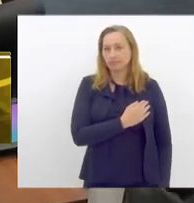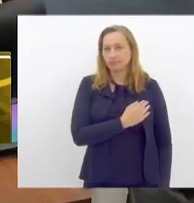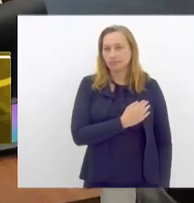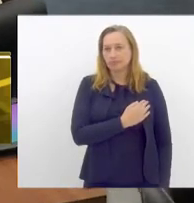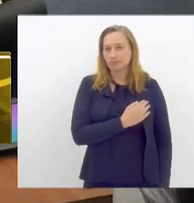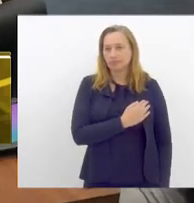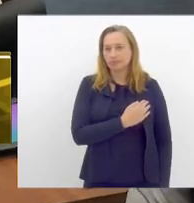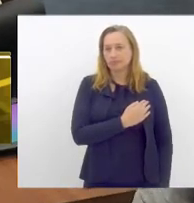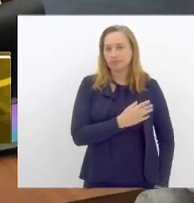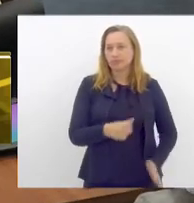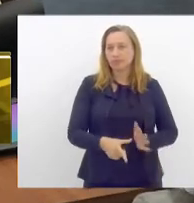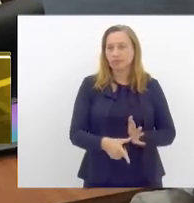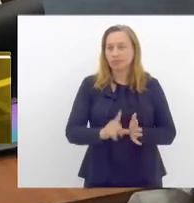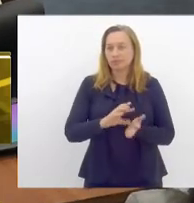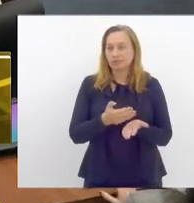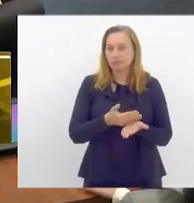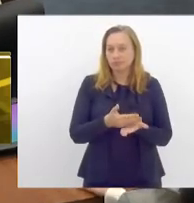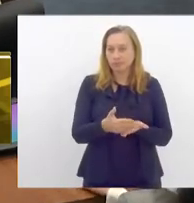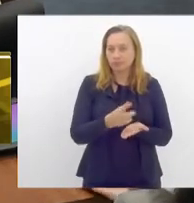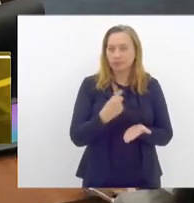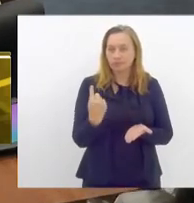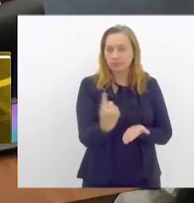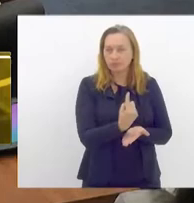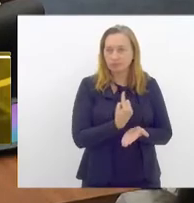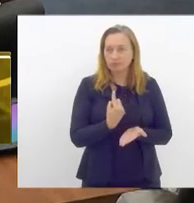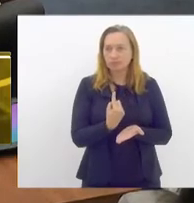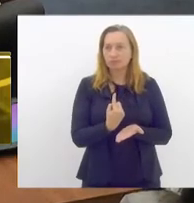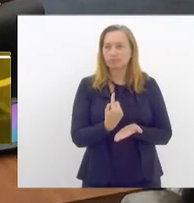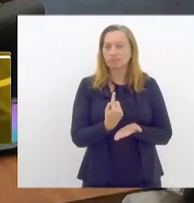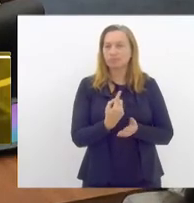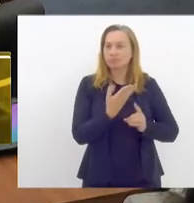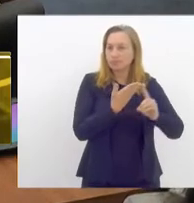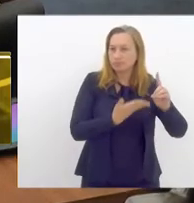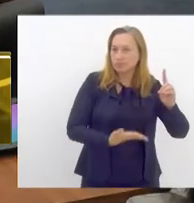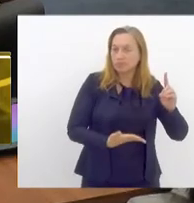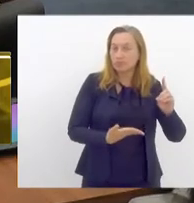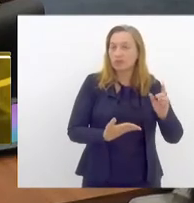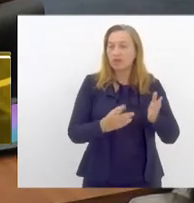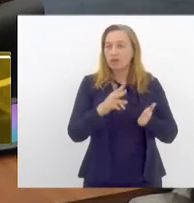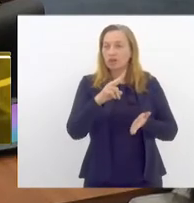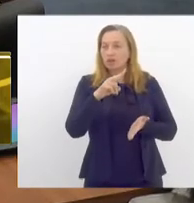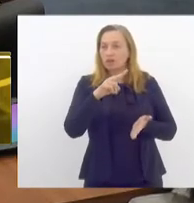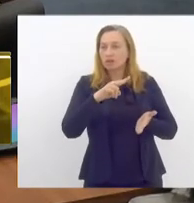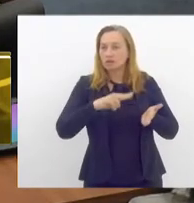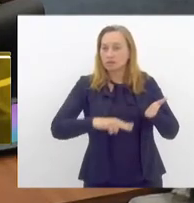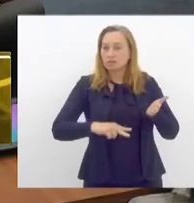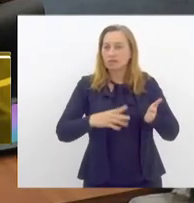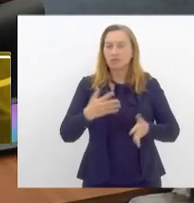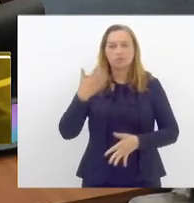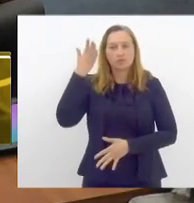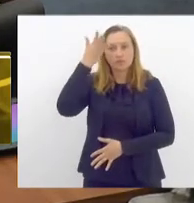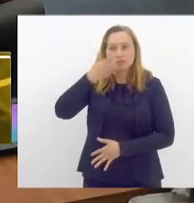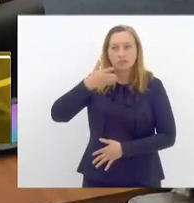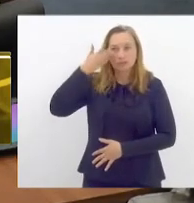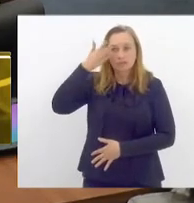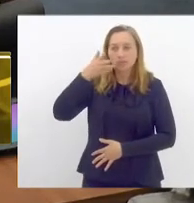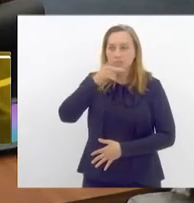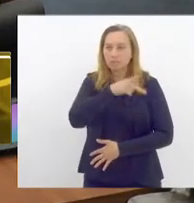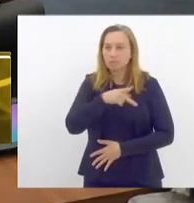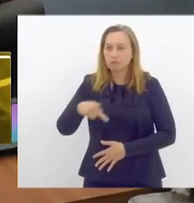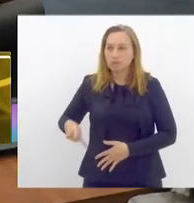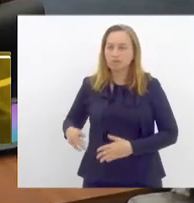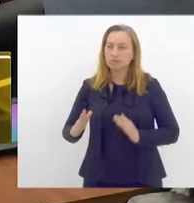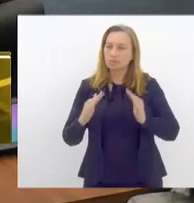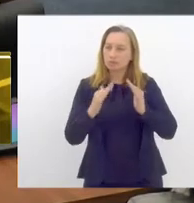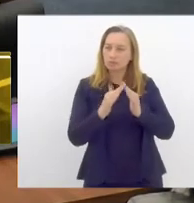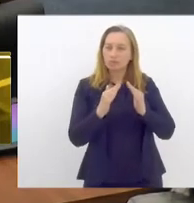antes de iniciarmos a nossa audiência Eu quero ler aqui uma mensagem deixada pelo presidente dessa